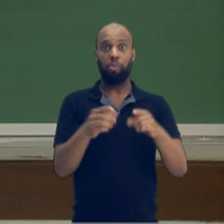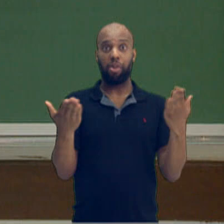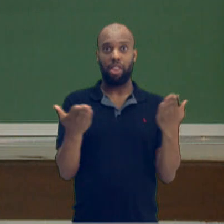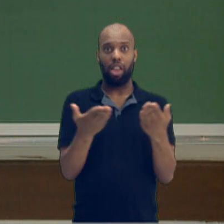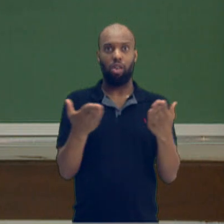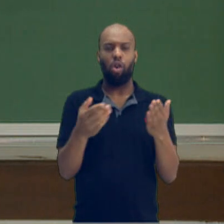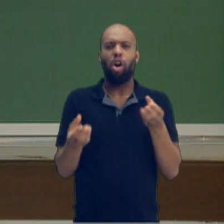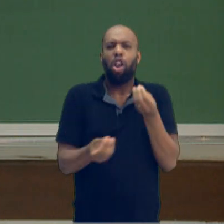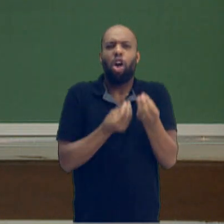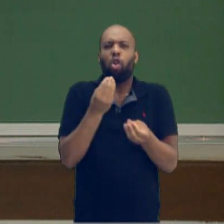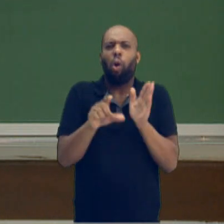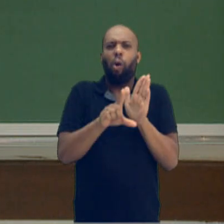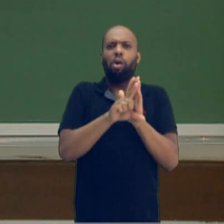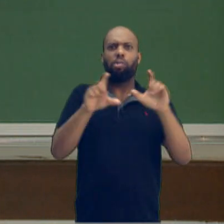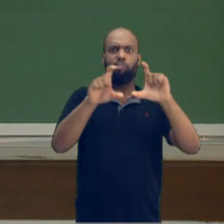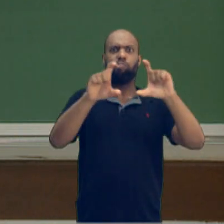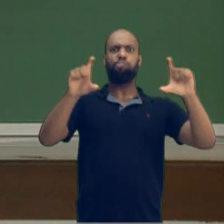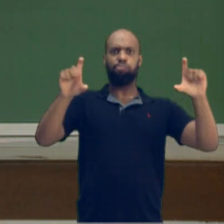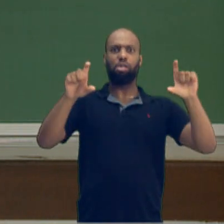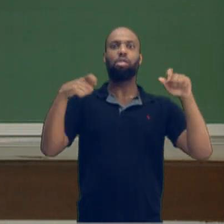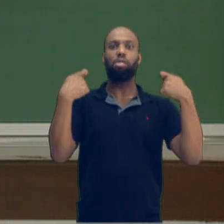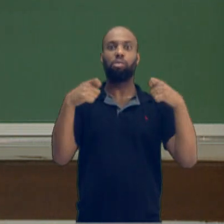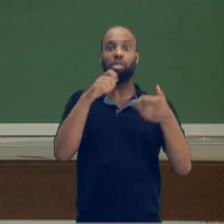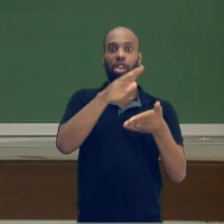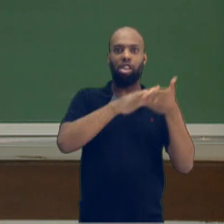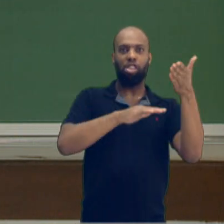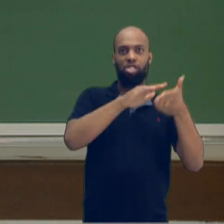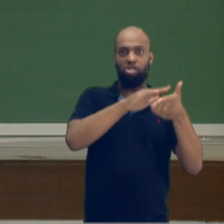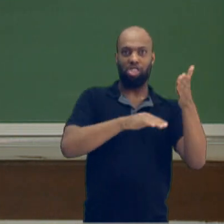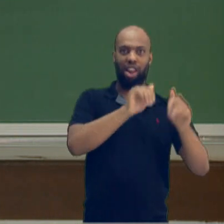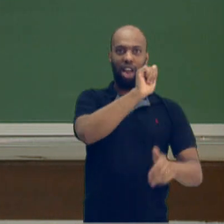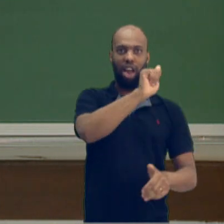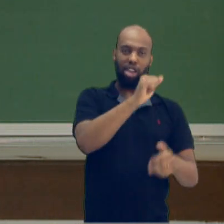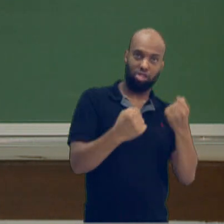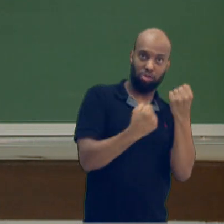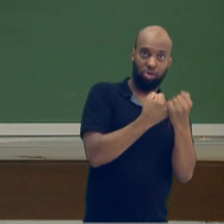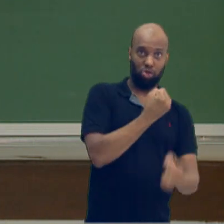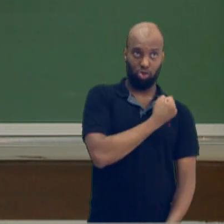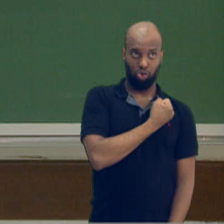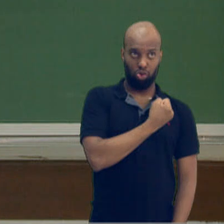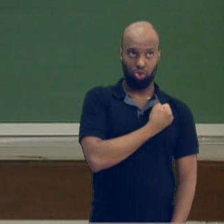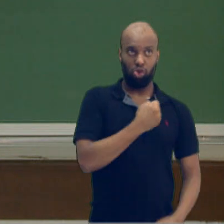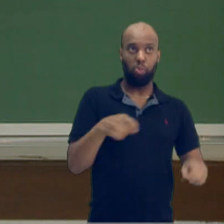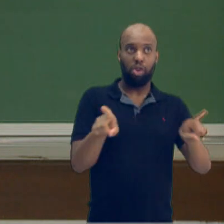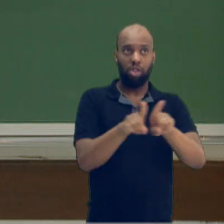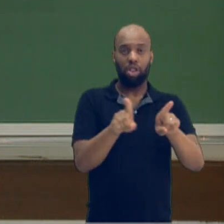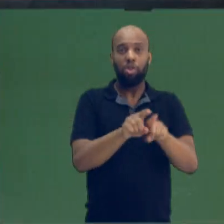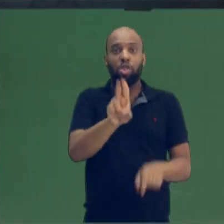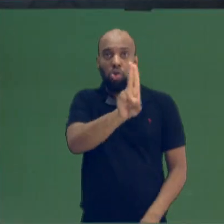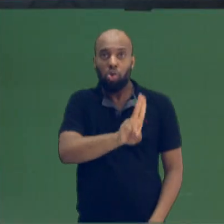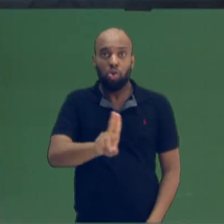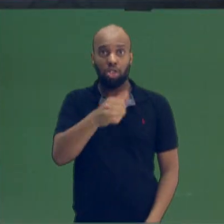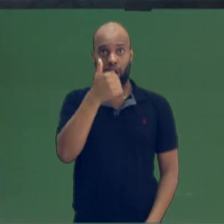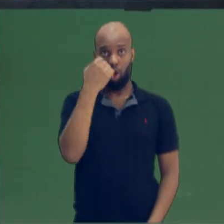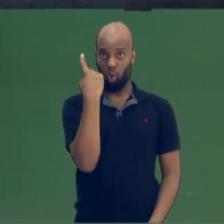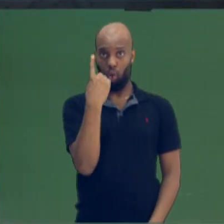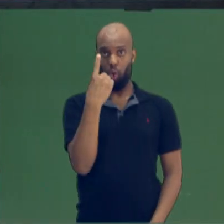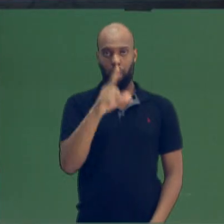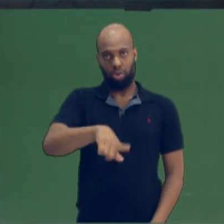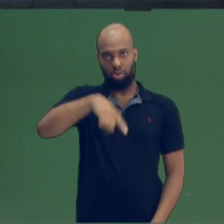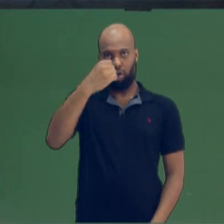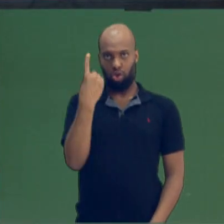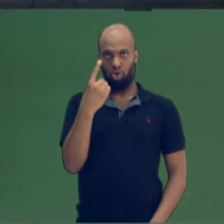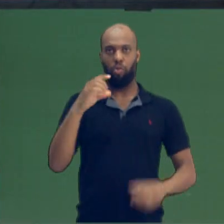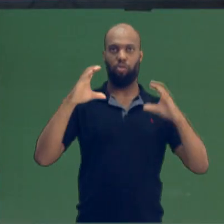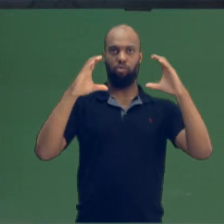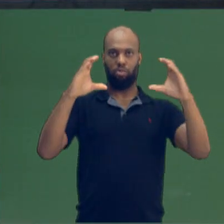de formação da função, substituímos o valor do a. Vamos descobrir em cima de uma das funções o valor do termo b, do